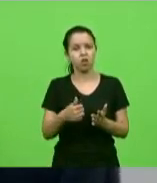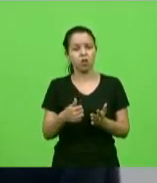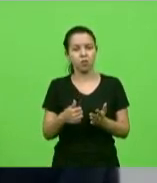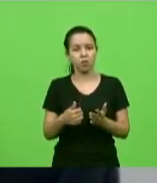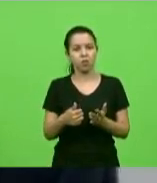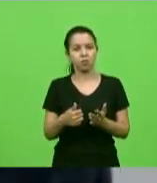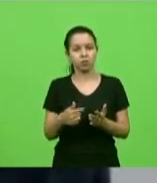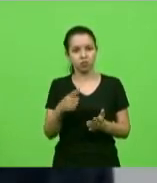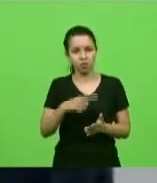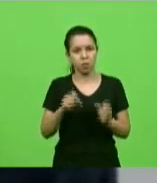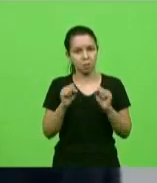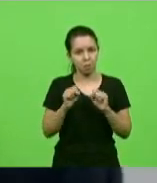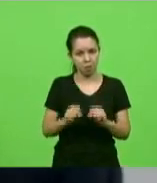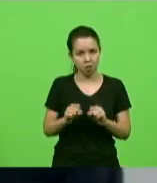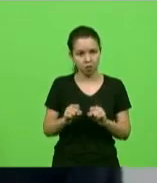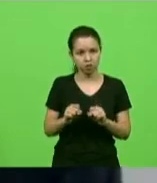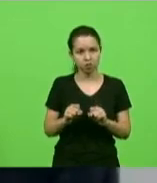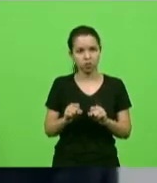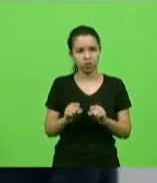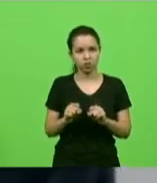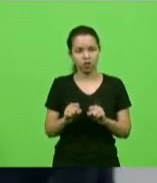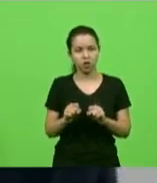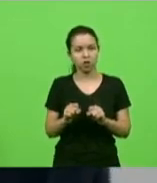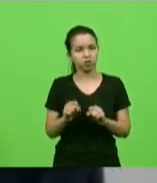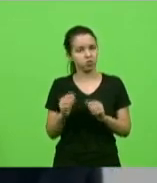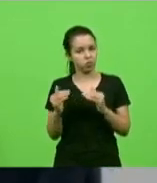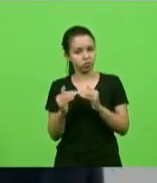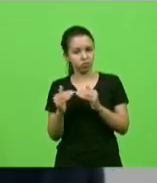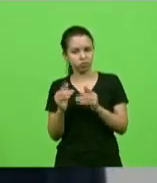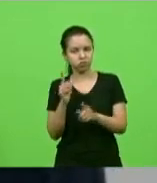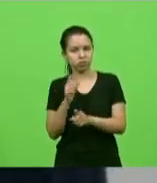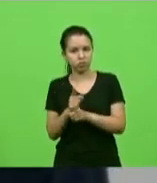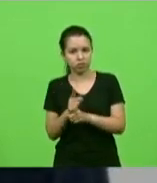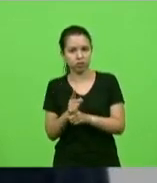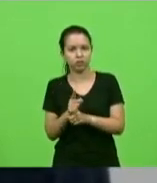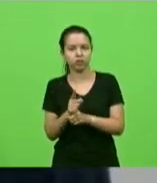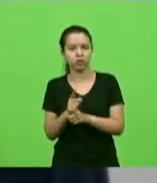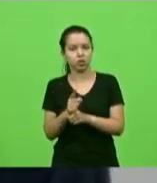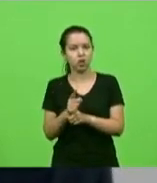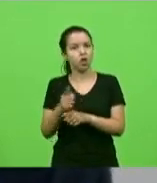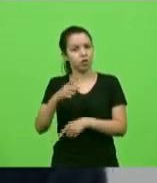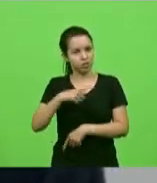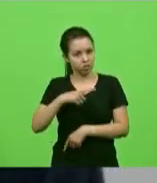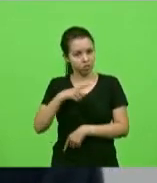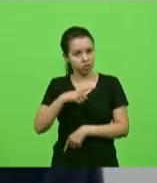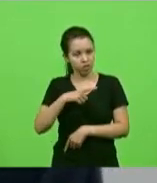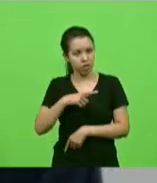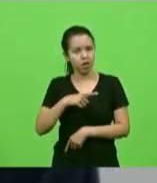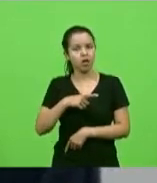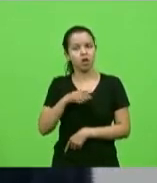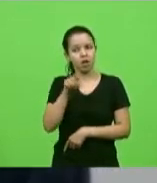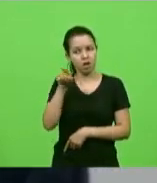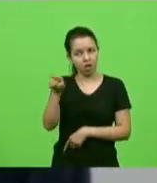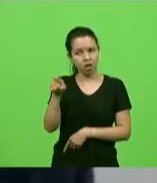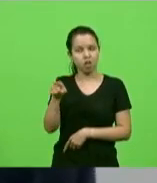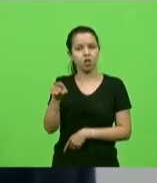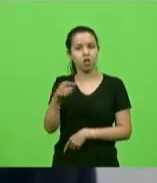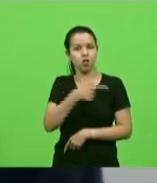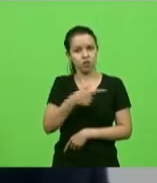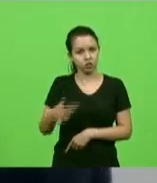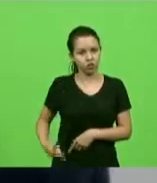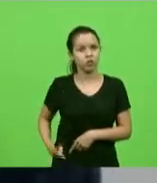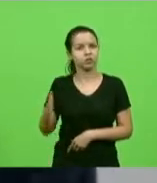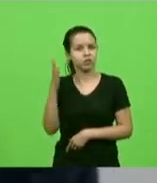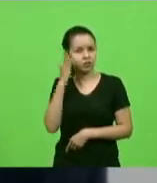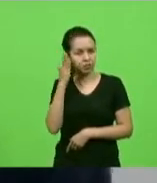muito embora possam ser apenas meras coincidências, é ineludível a existência de indícios de que o senhor governador sabia,